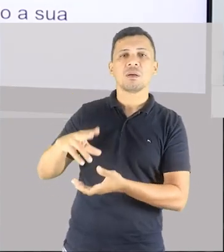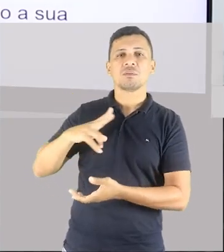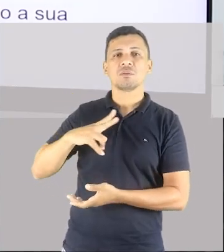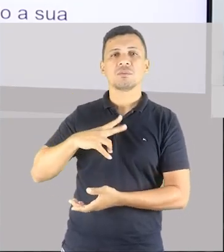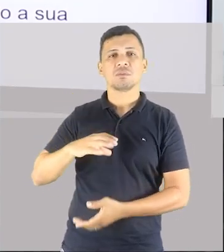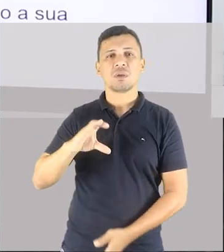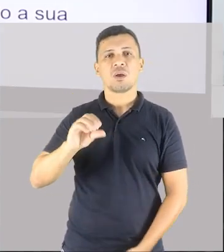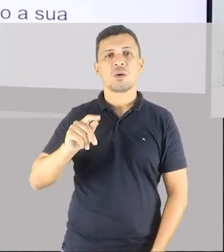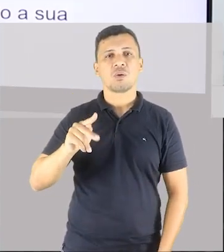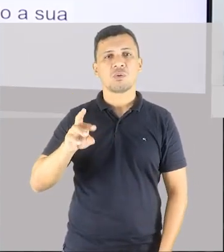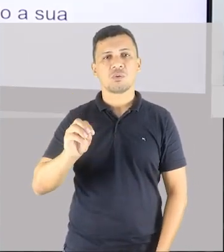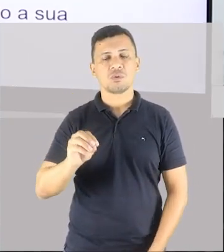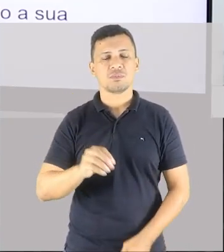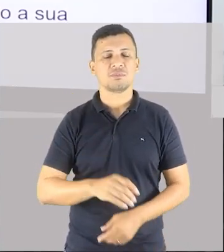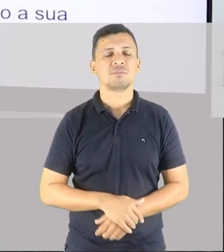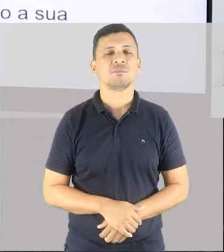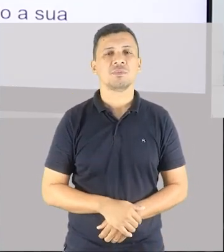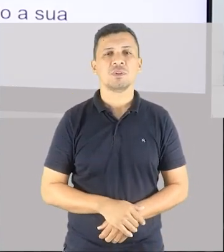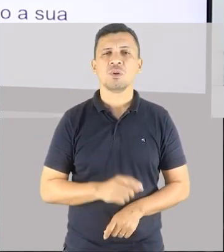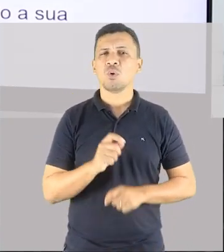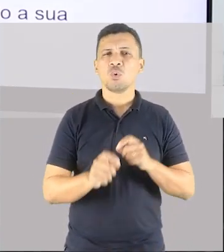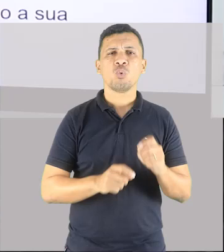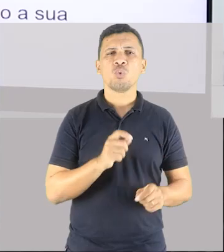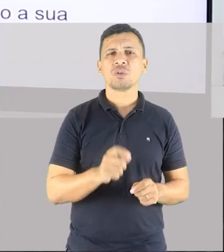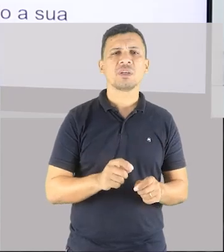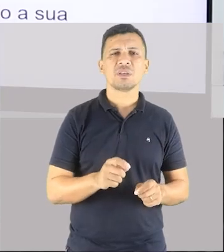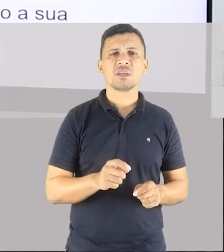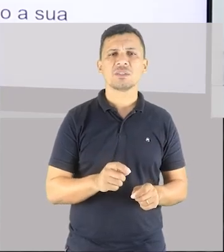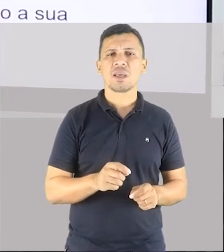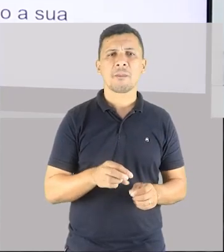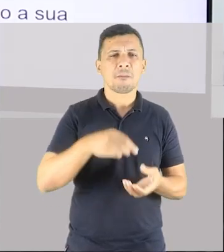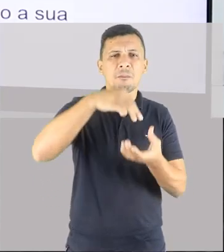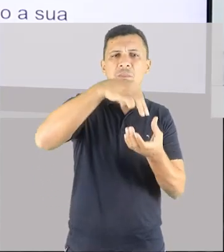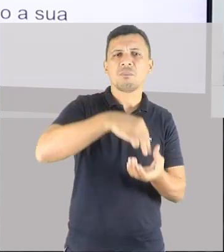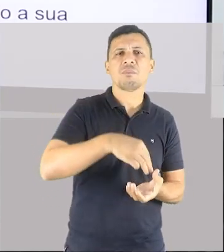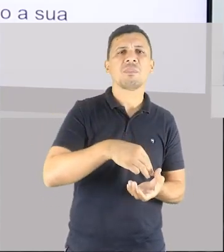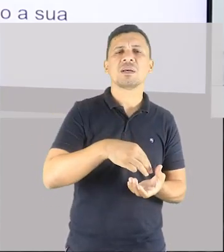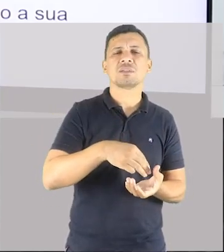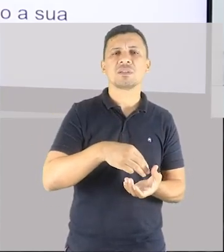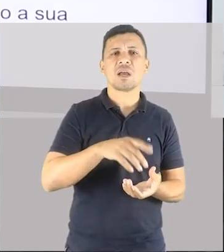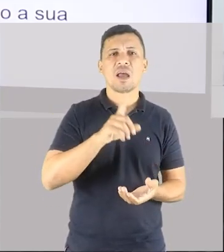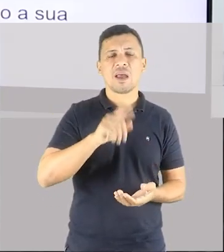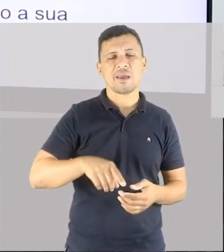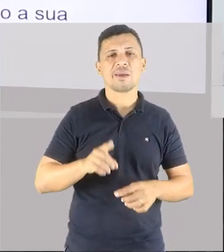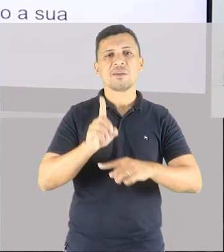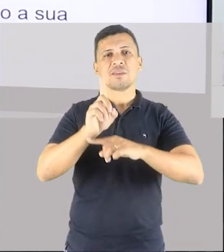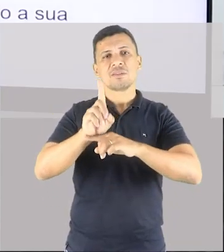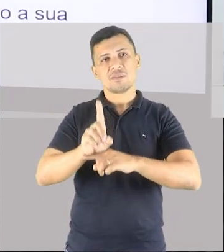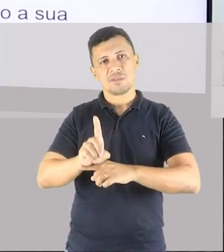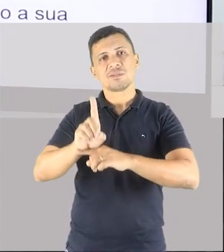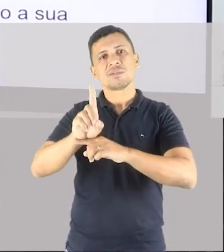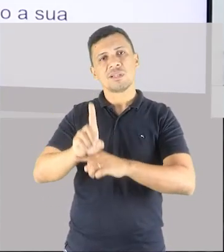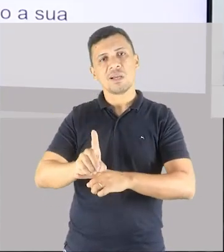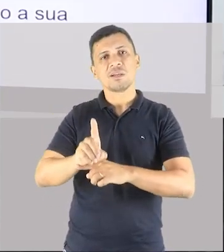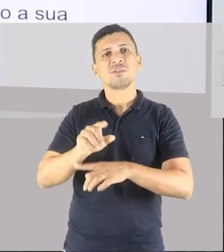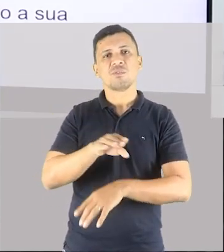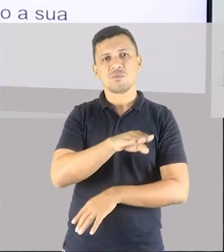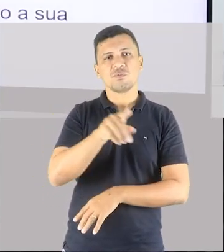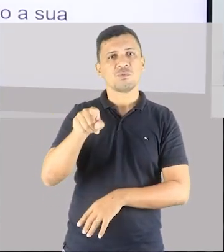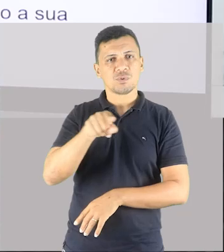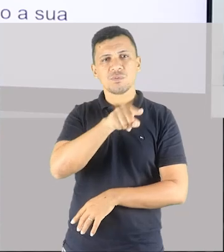do corpo. O que é essa massa específica? A gente pode chamar de densidade, para ficar melhor para vocês